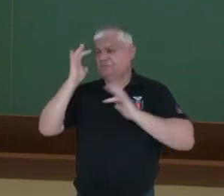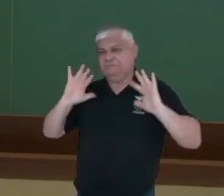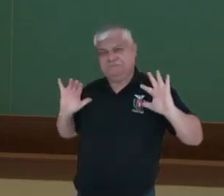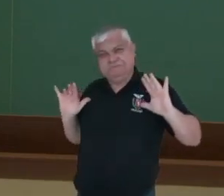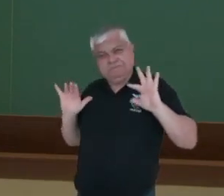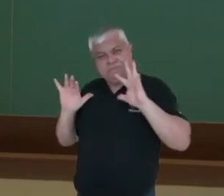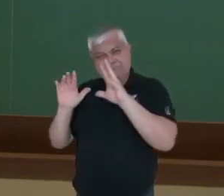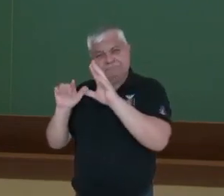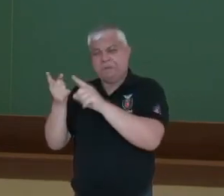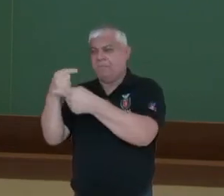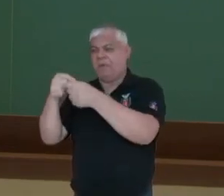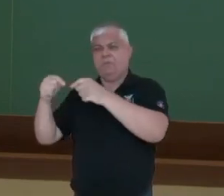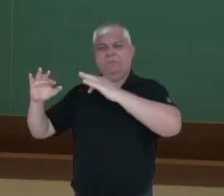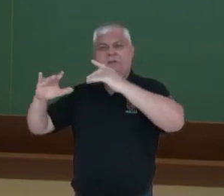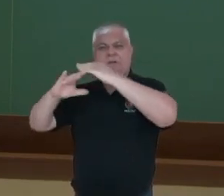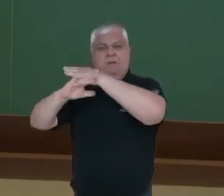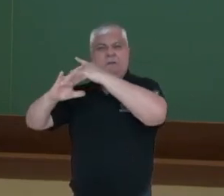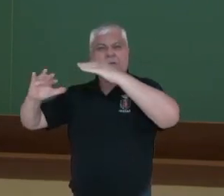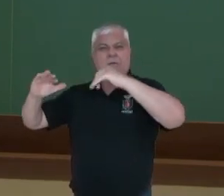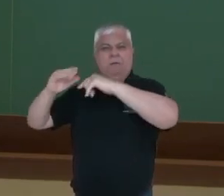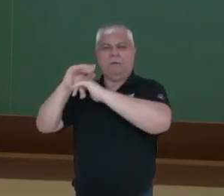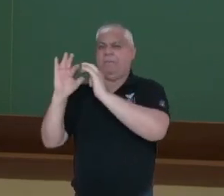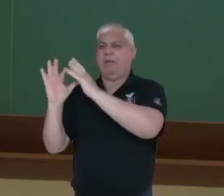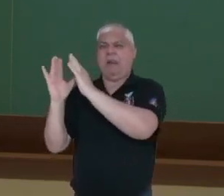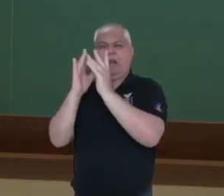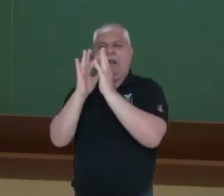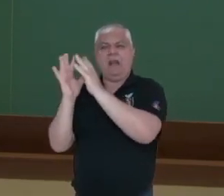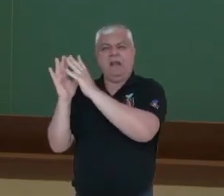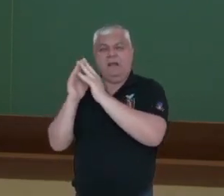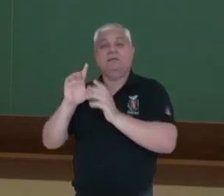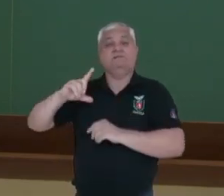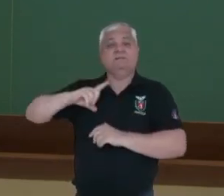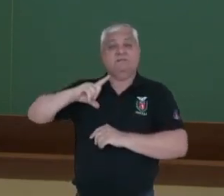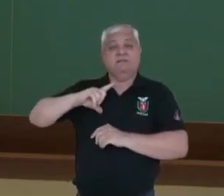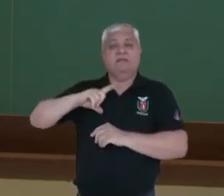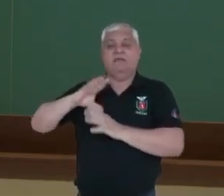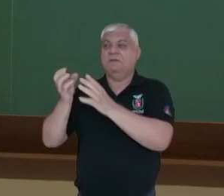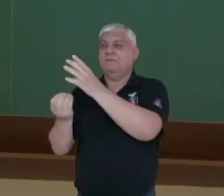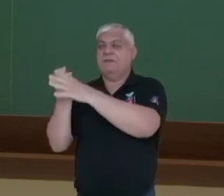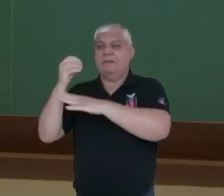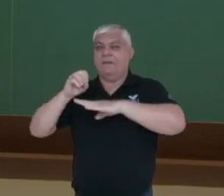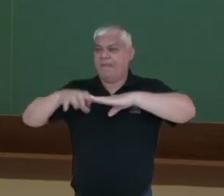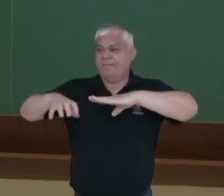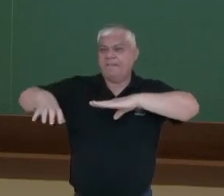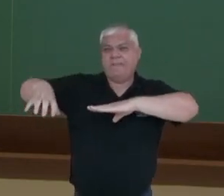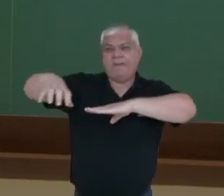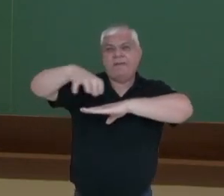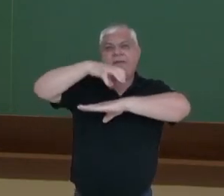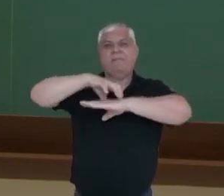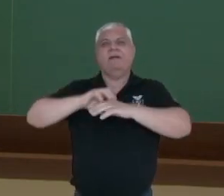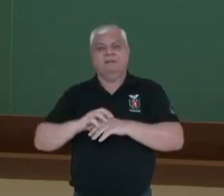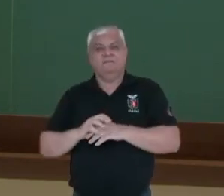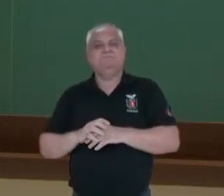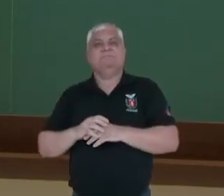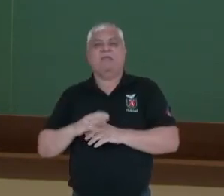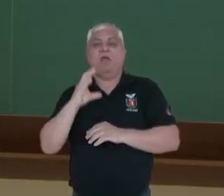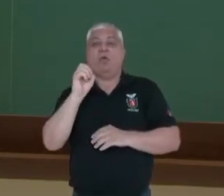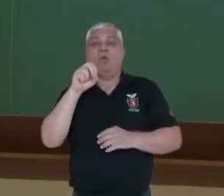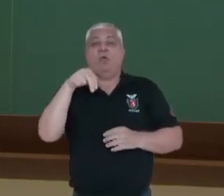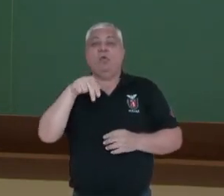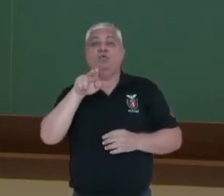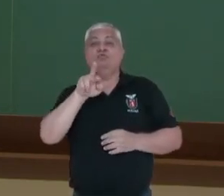esses espaços de forma bastante ampla, né? Então, formando as regiões metropolitanas, acontecendo a conurbação,